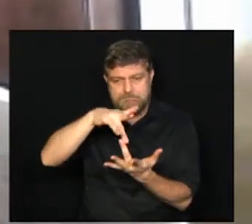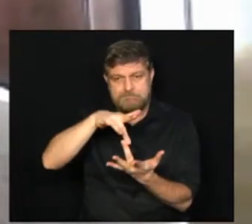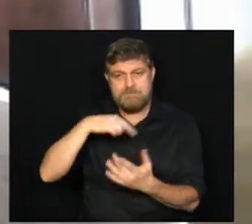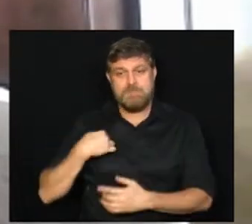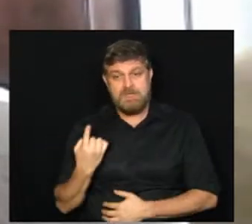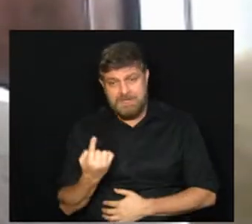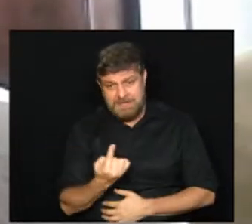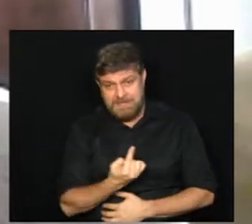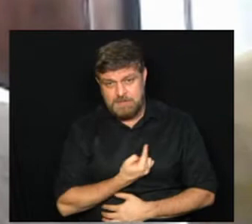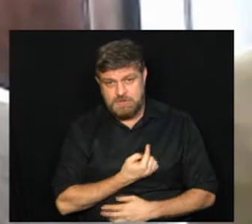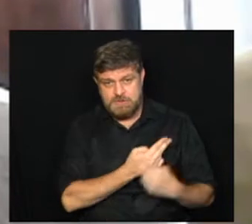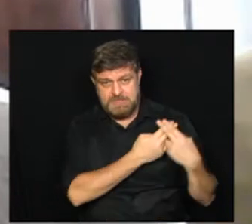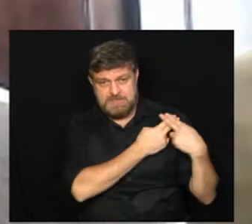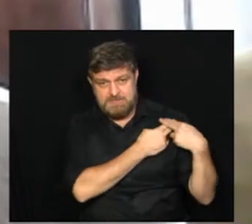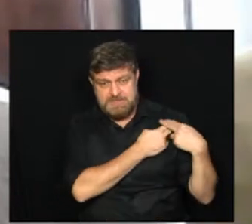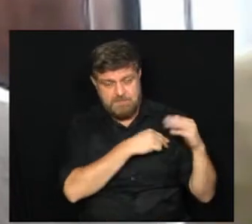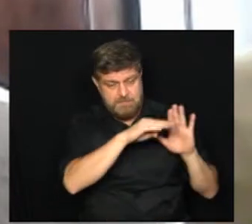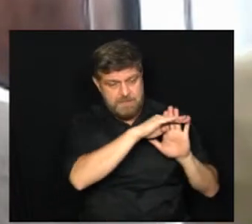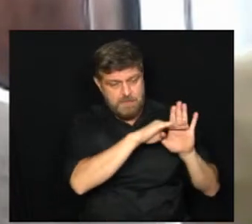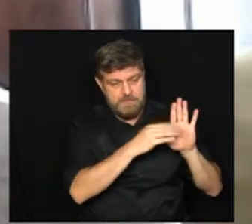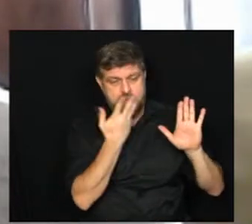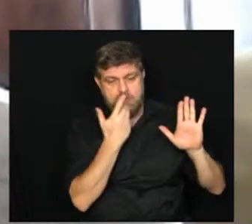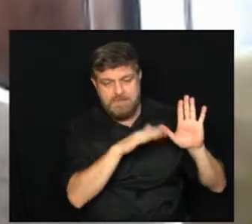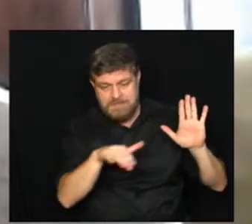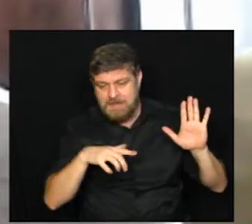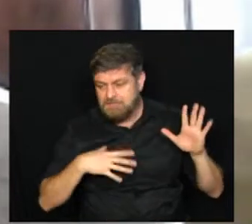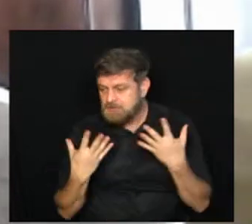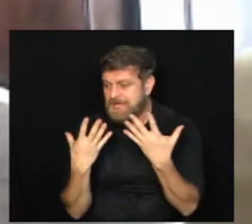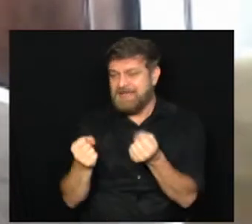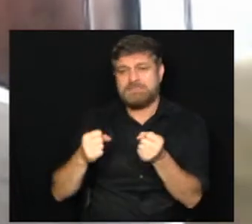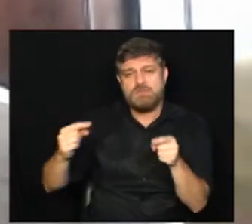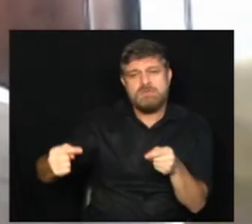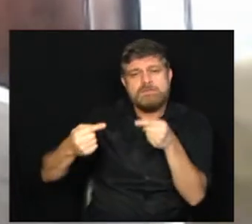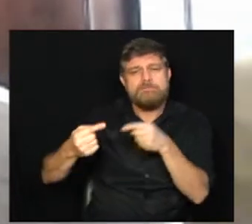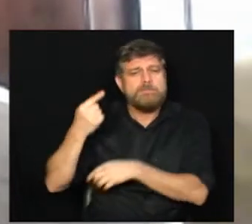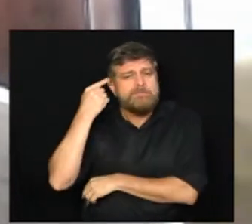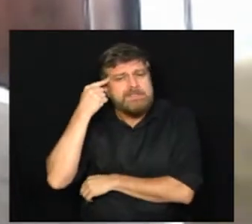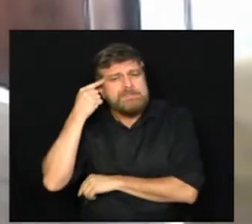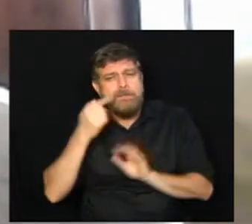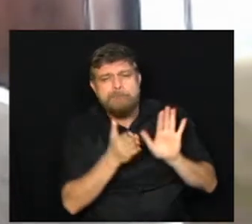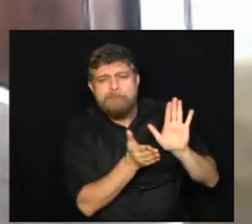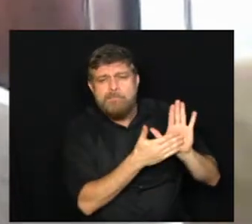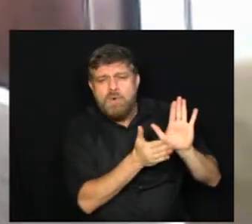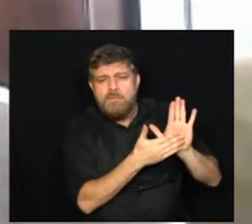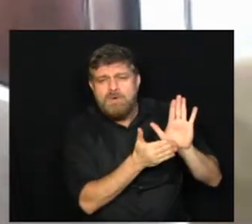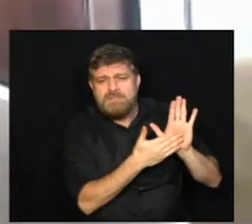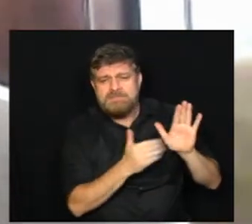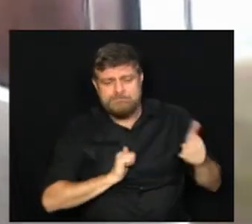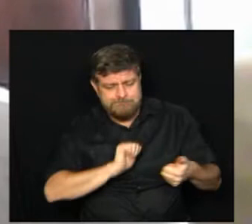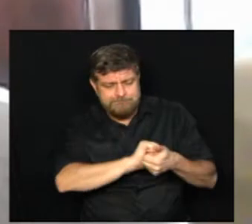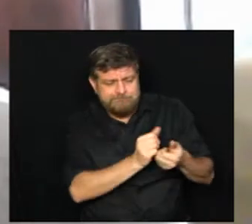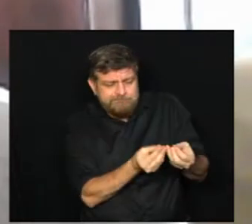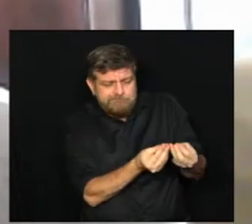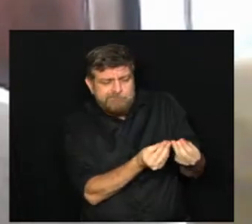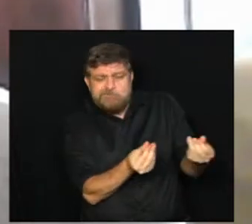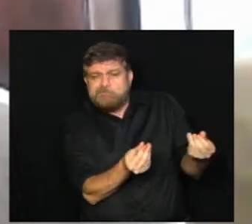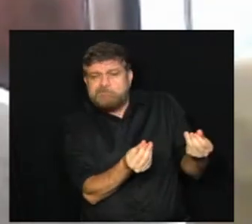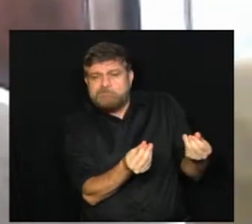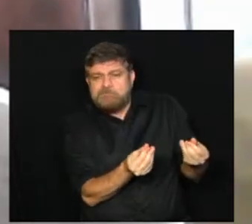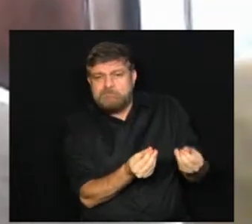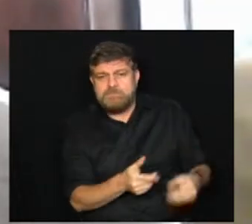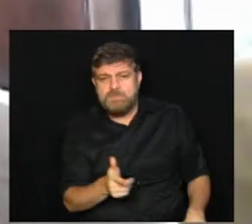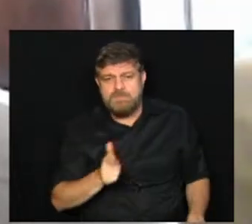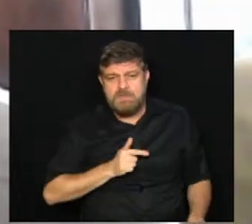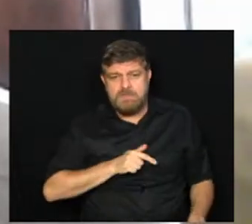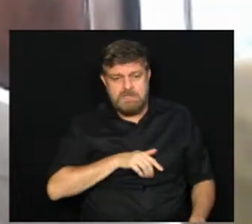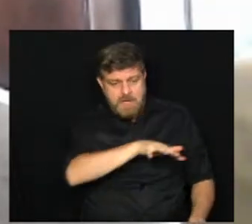do Plano pela Primeira Infância, aceitou o desafio de pensar alguma proposta de qualificação para um